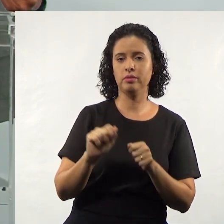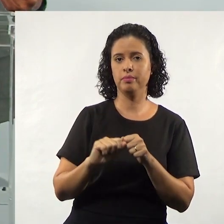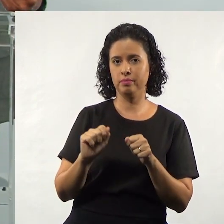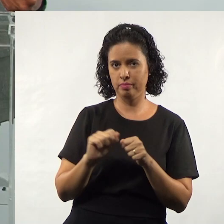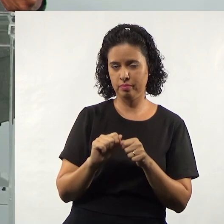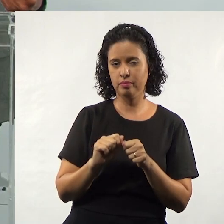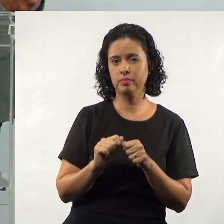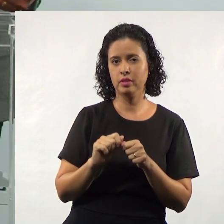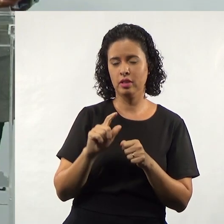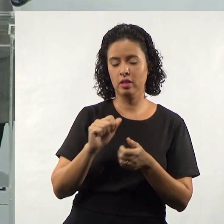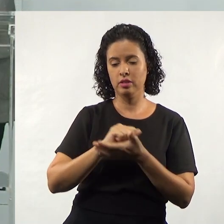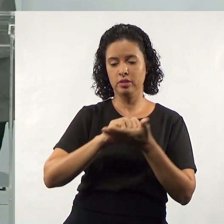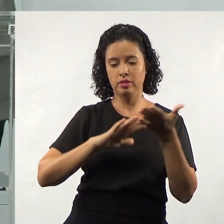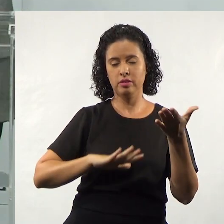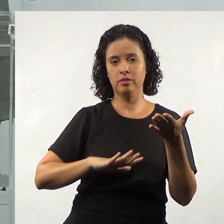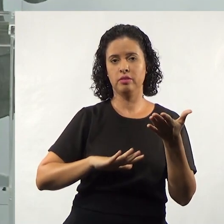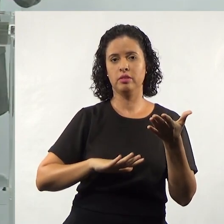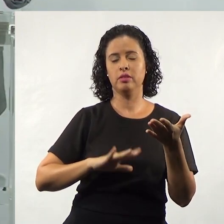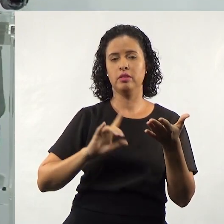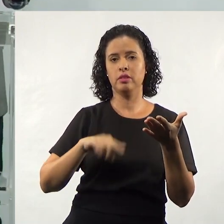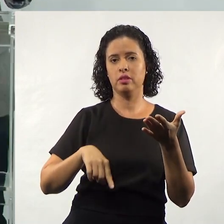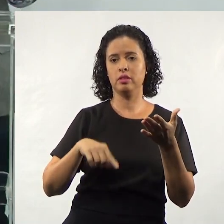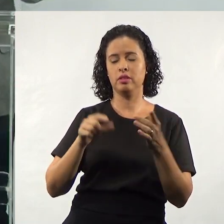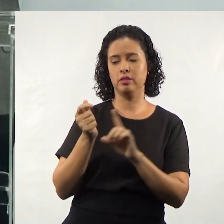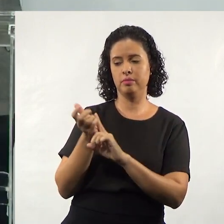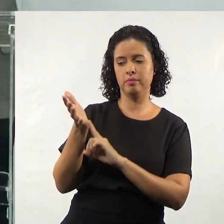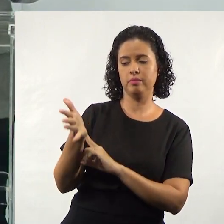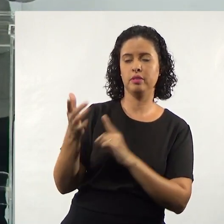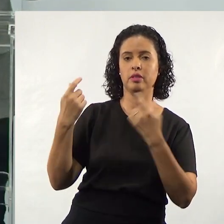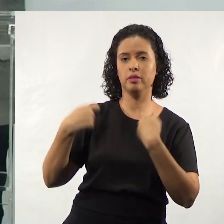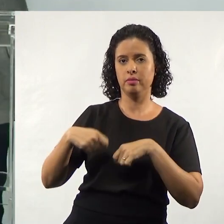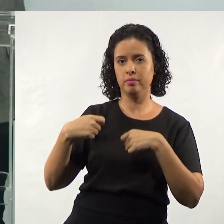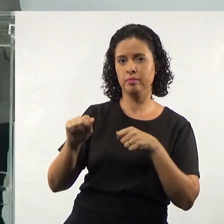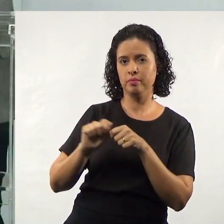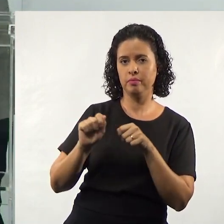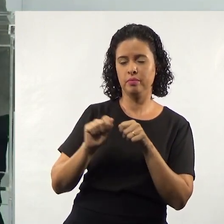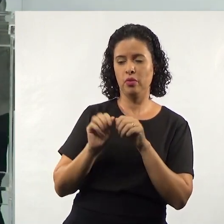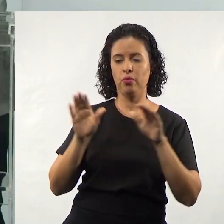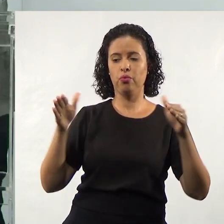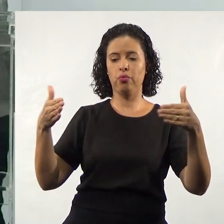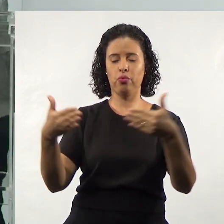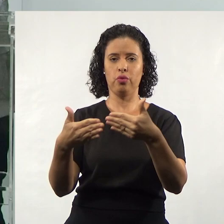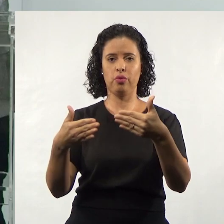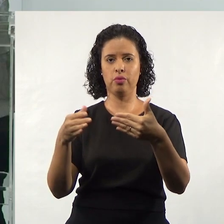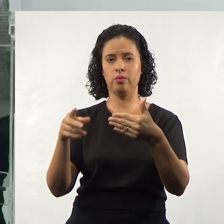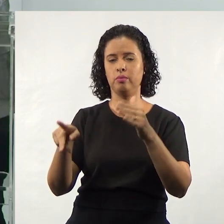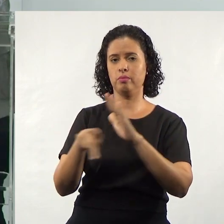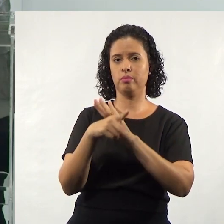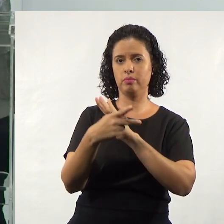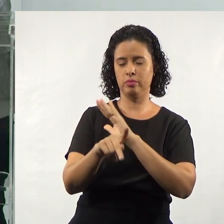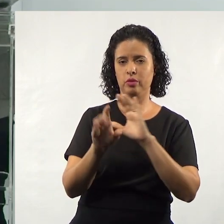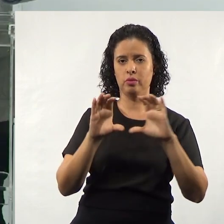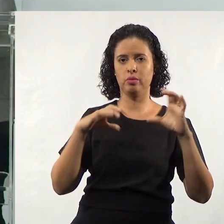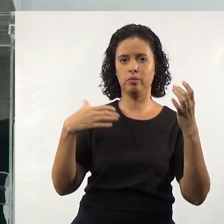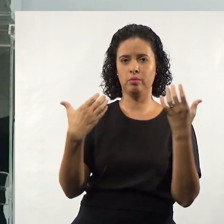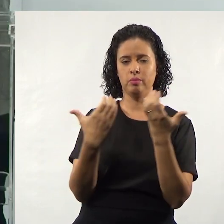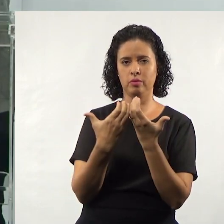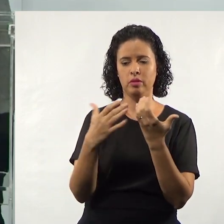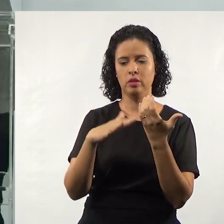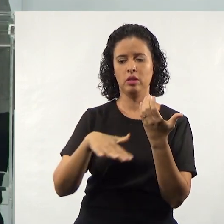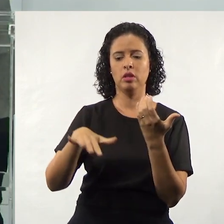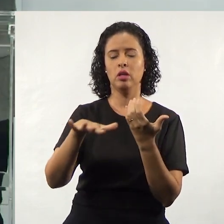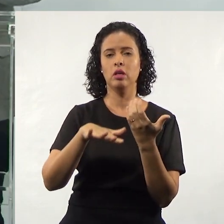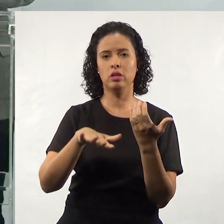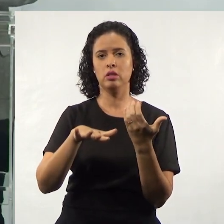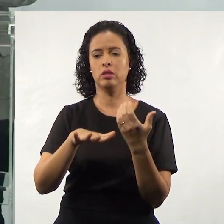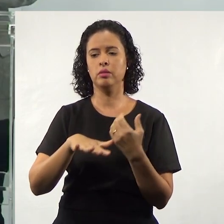fazê-la, tá? É uma atividade de extensão que você precisa fazer ela voltada para a tua comunidade, para o teu